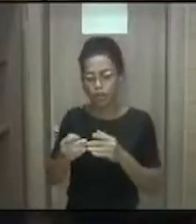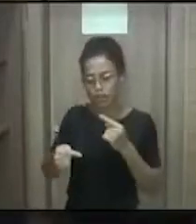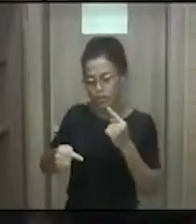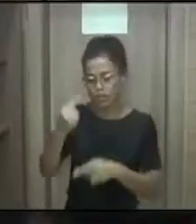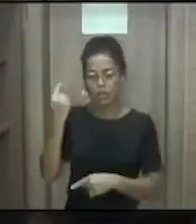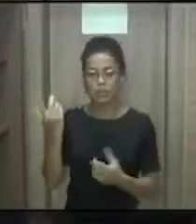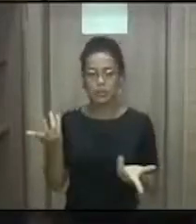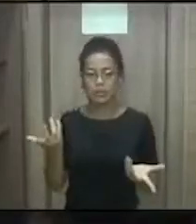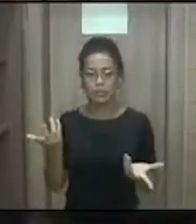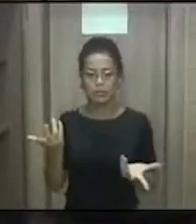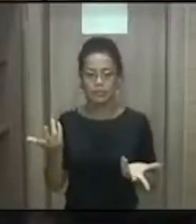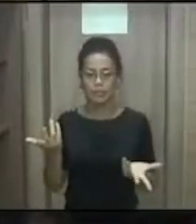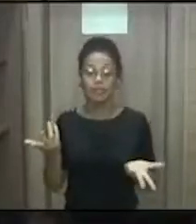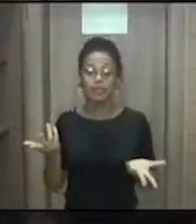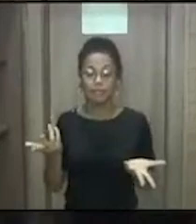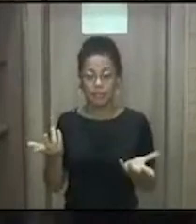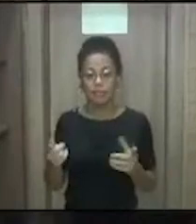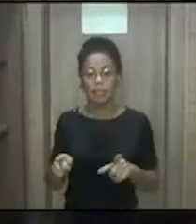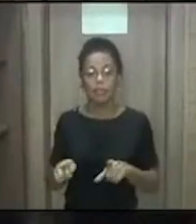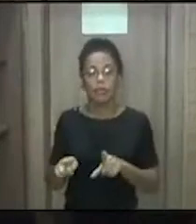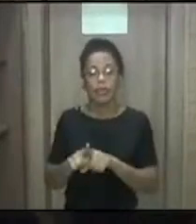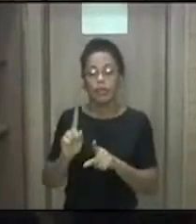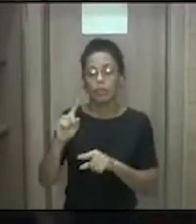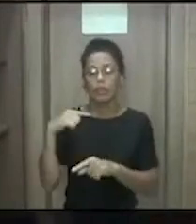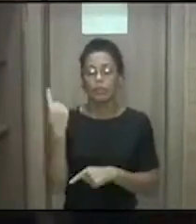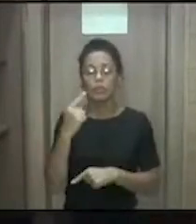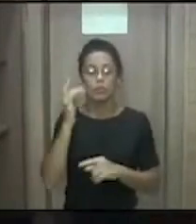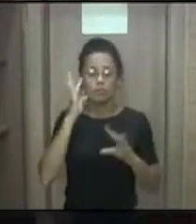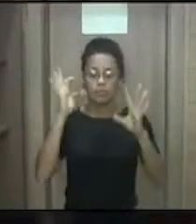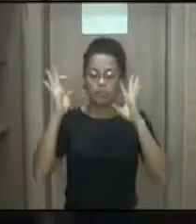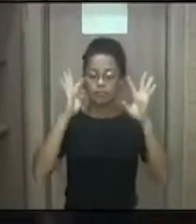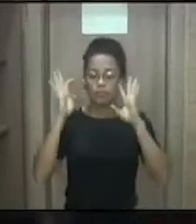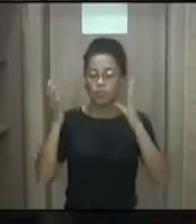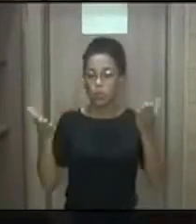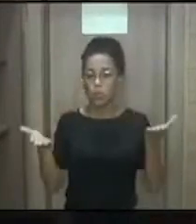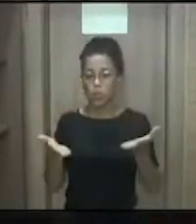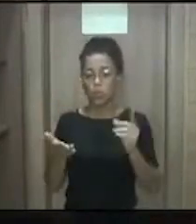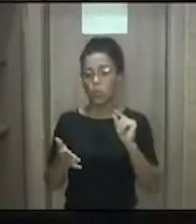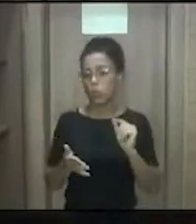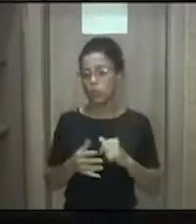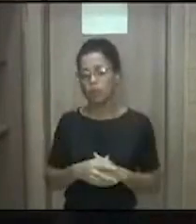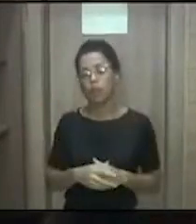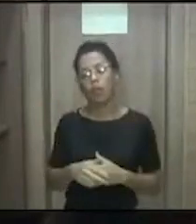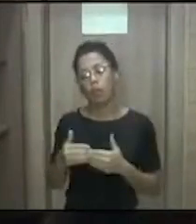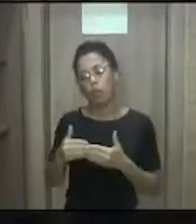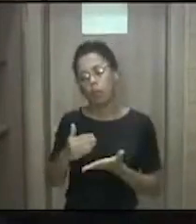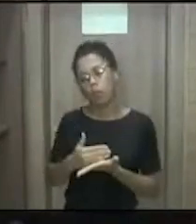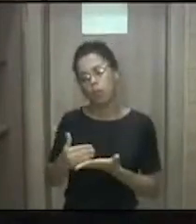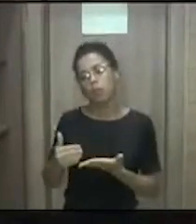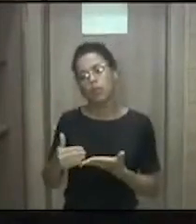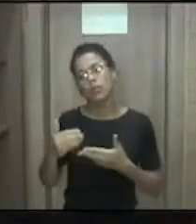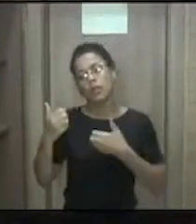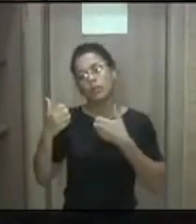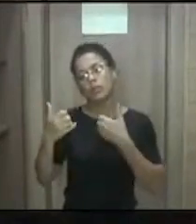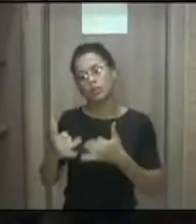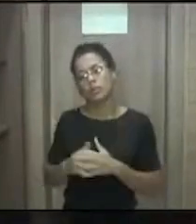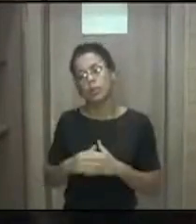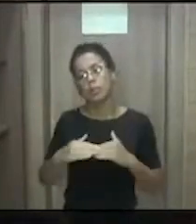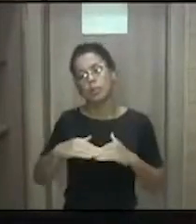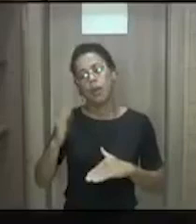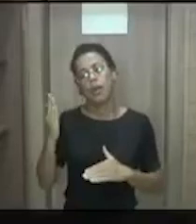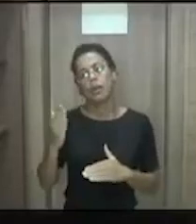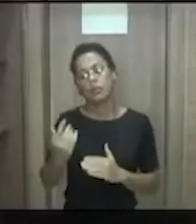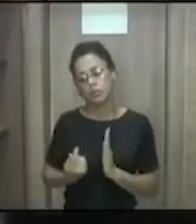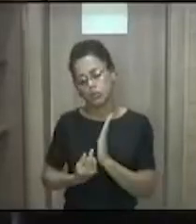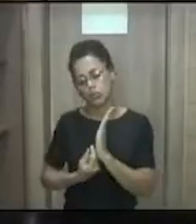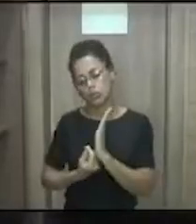qualidade de vida daquele usuário. Então, o que a gente está refletindo, né, quando eu comecei a falar, para além do custo, é